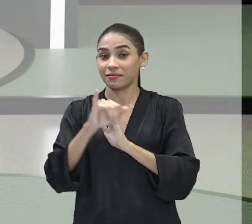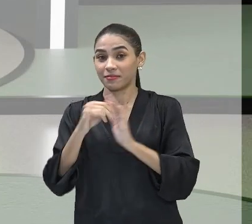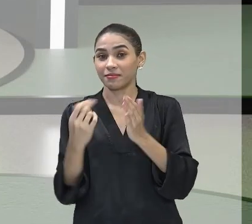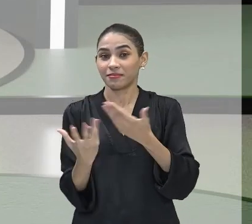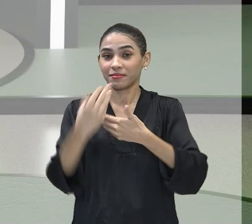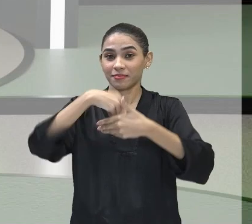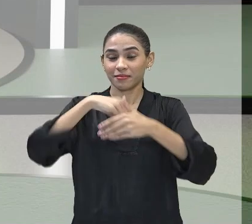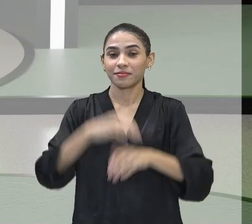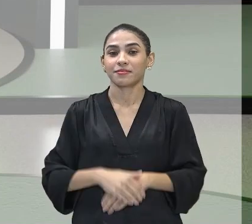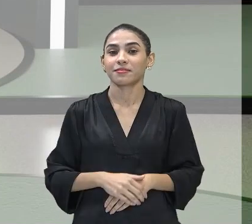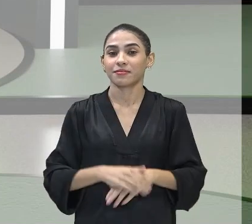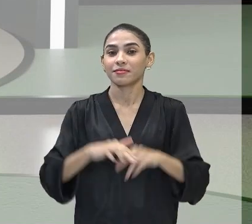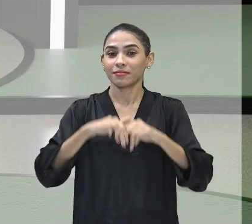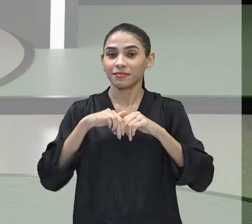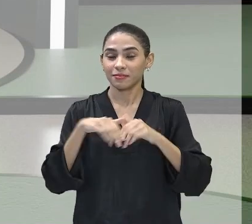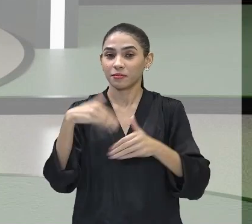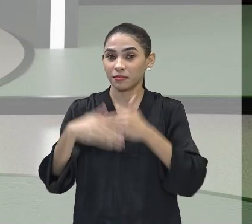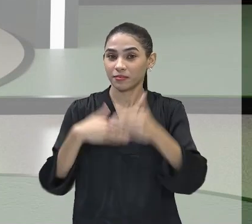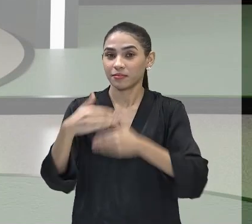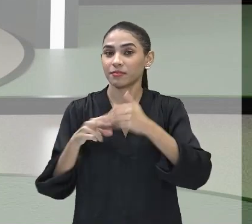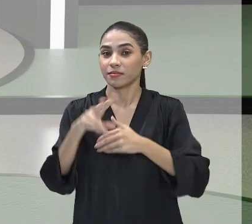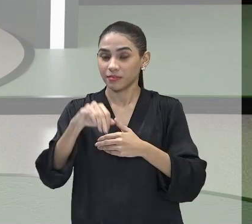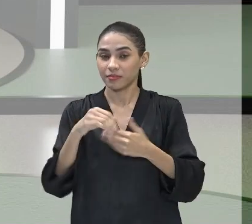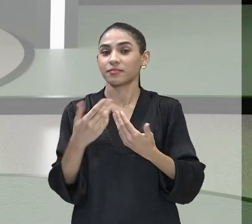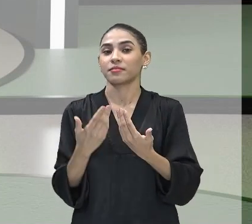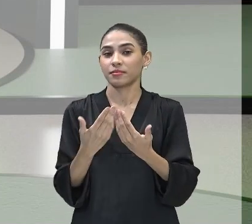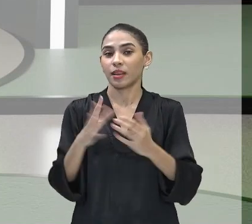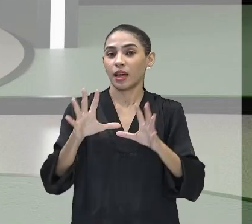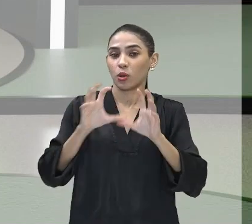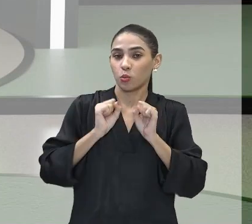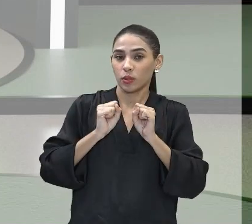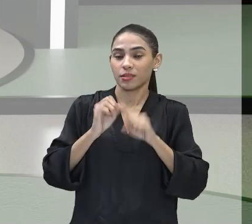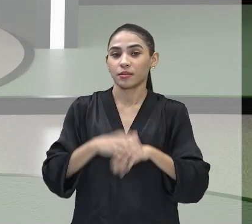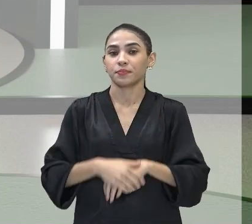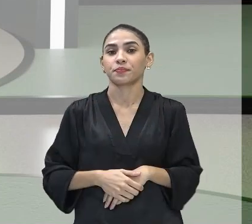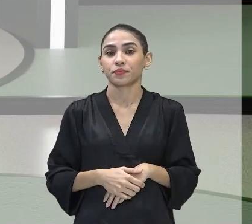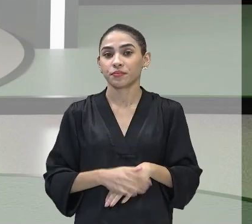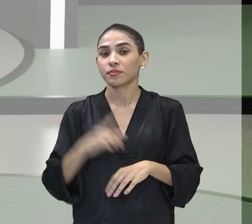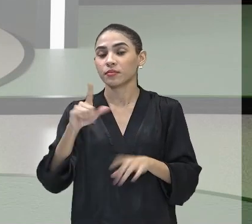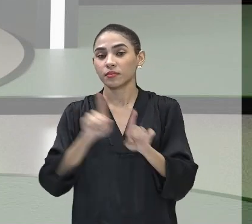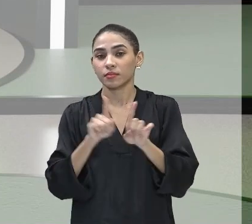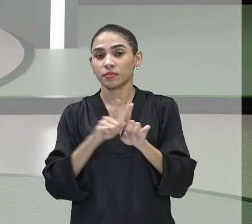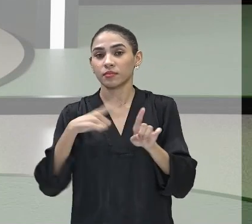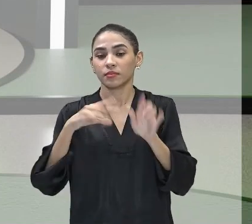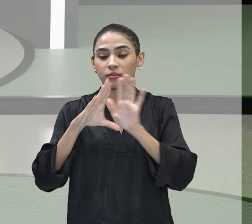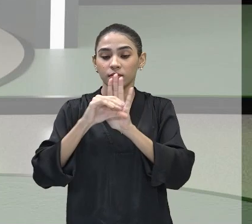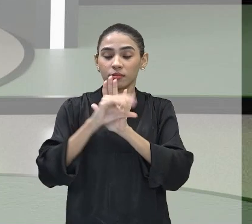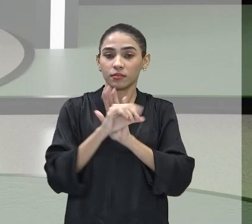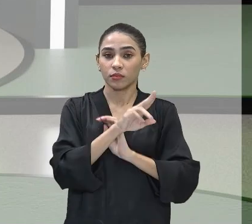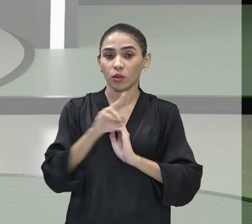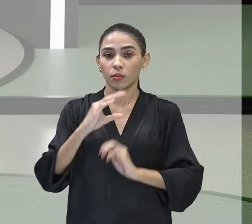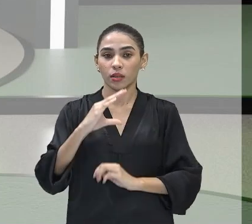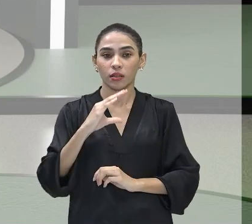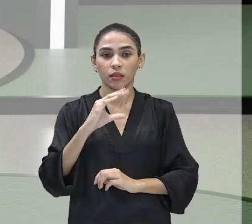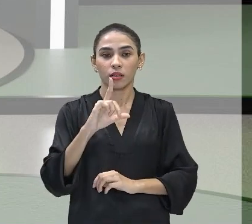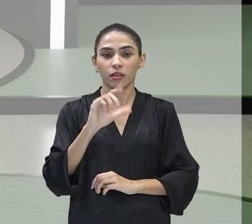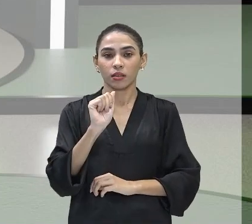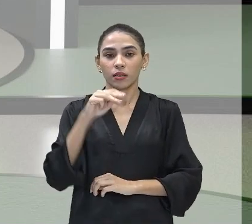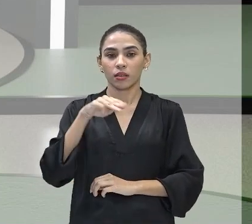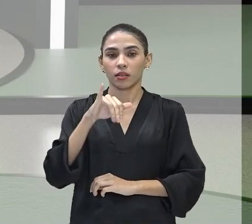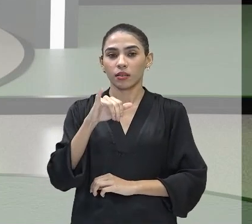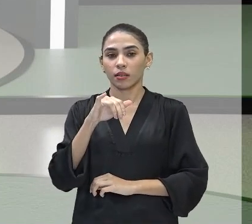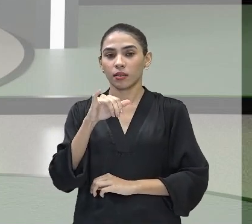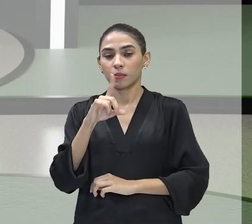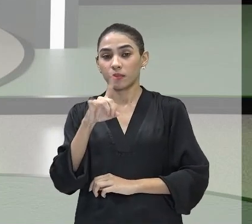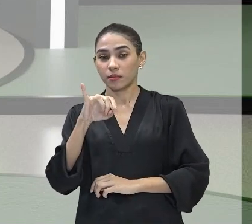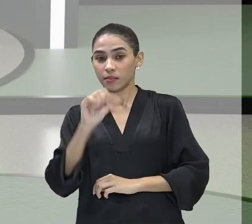processo ela vai causar essa doença ela é causada pela bactéria chamada Clamídia trachomatis